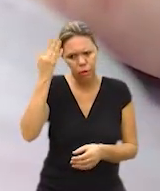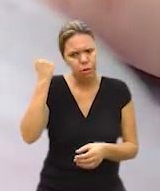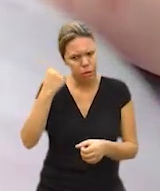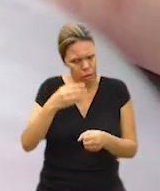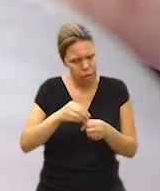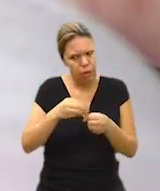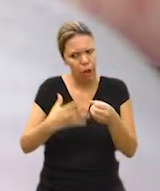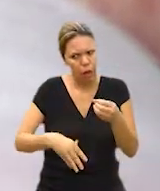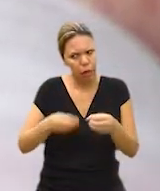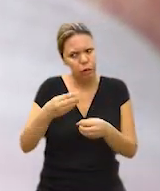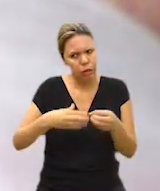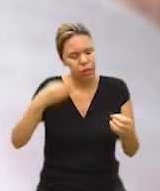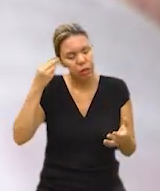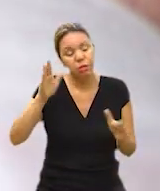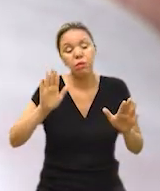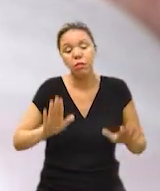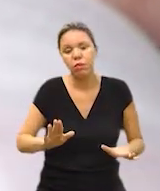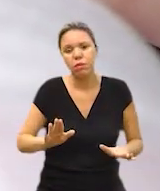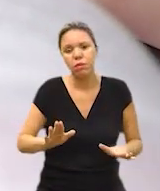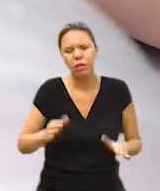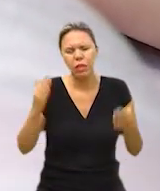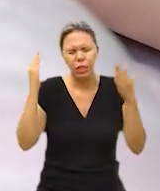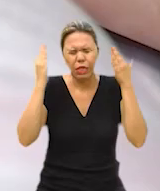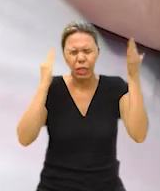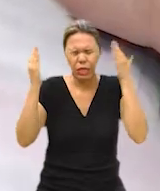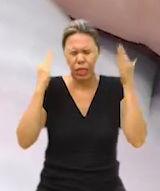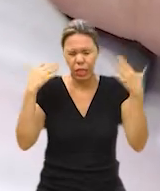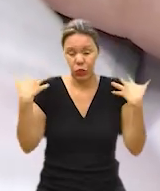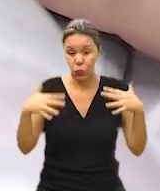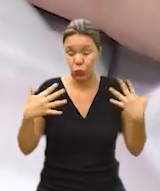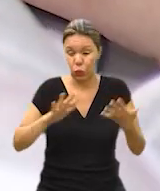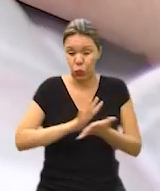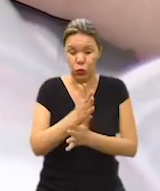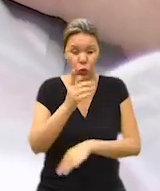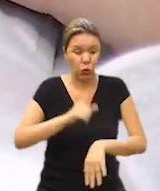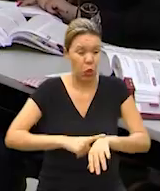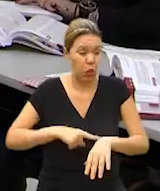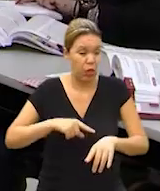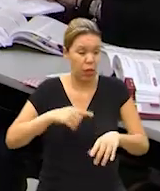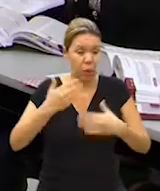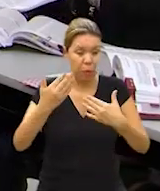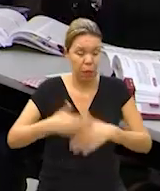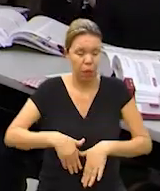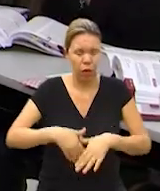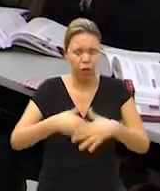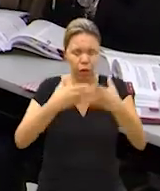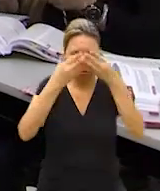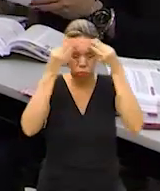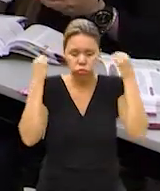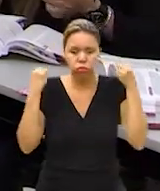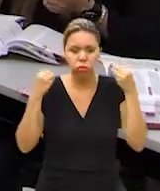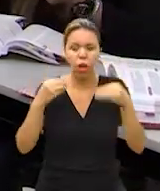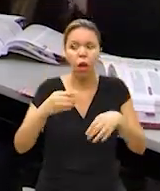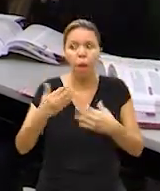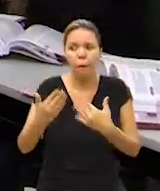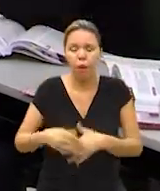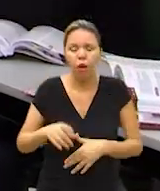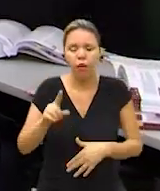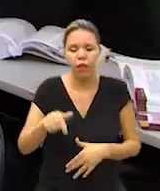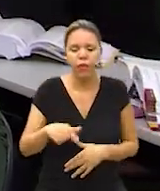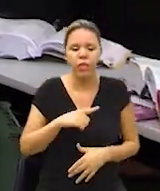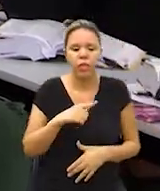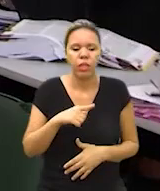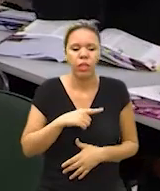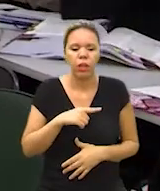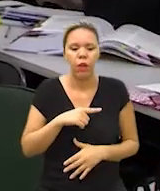Ele sabe, mas o psicológico derruba na hora da prova. Porque, querendo ou não, a prova, né, você tem